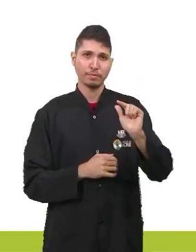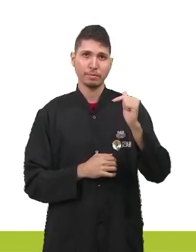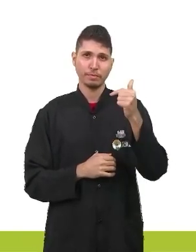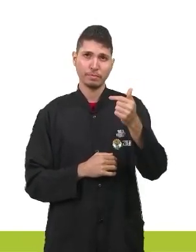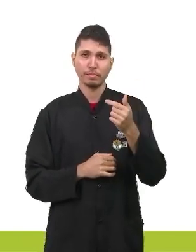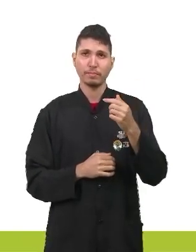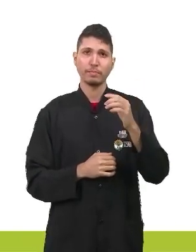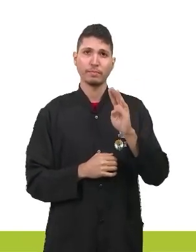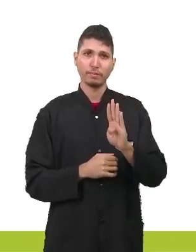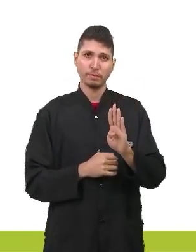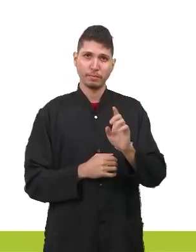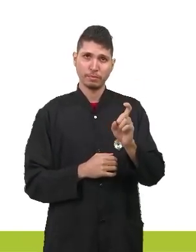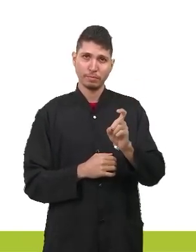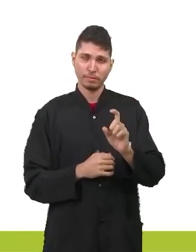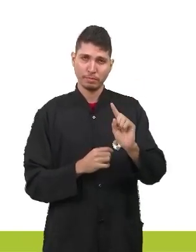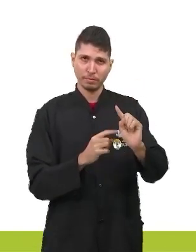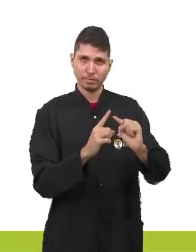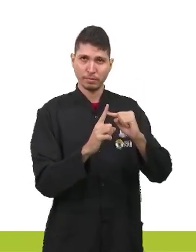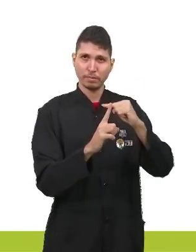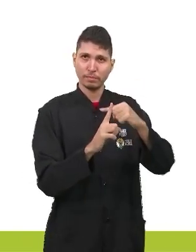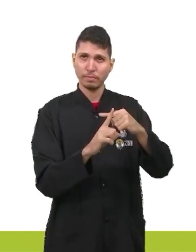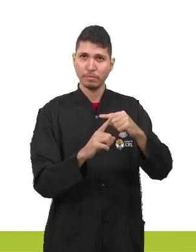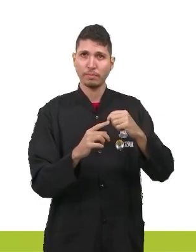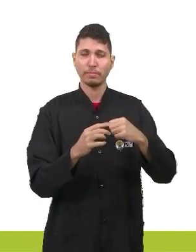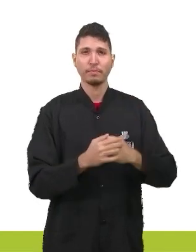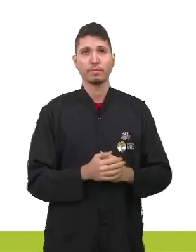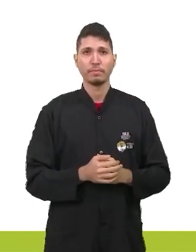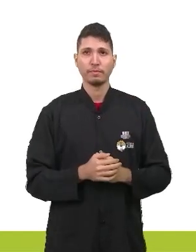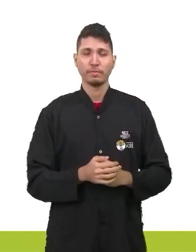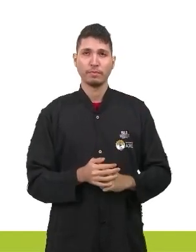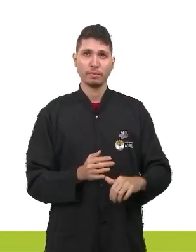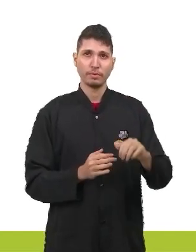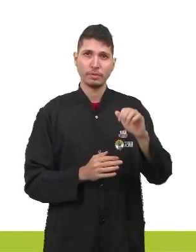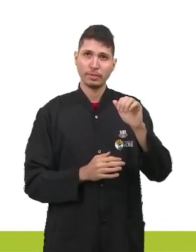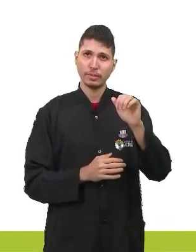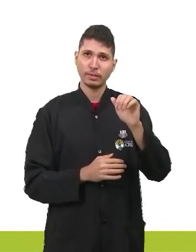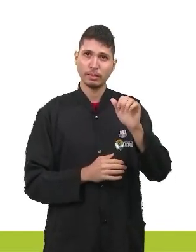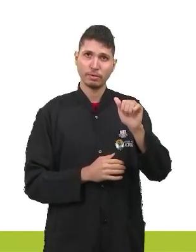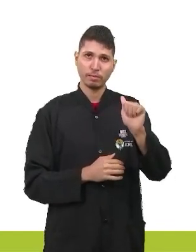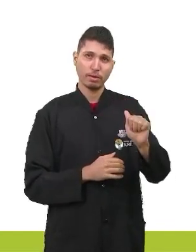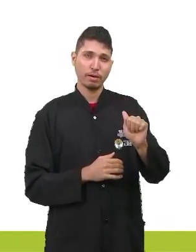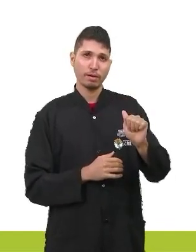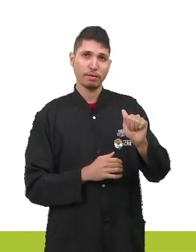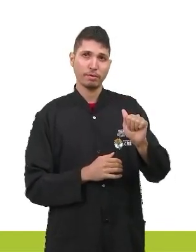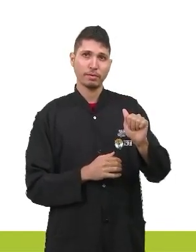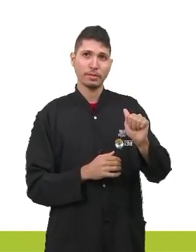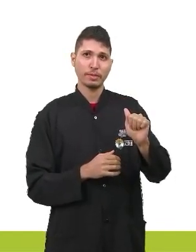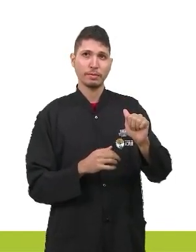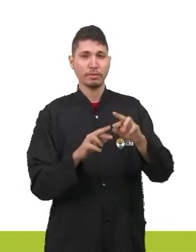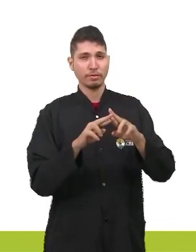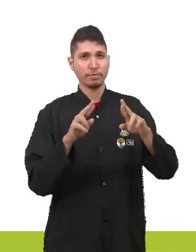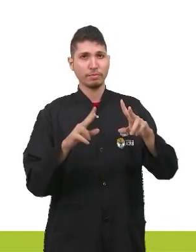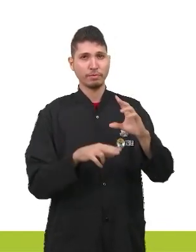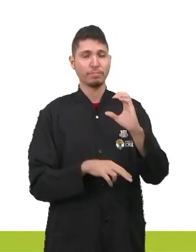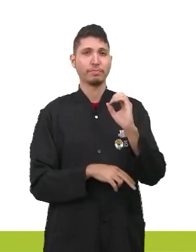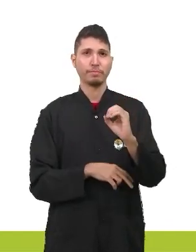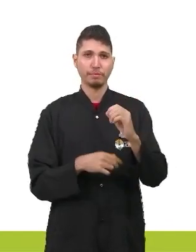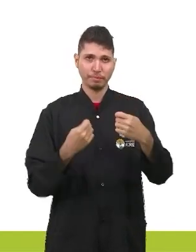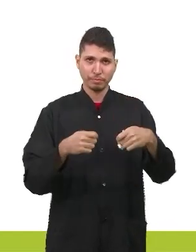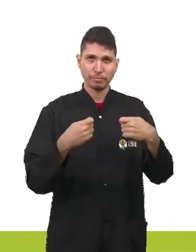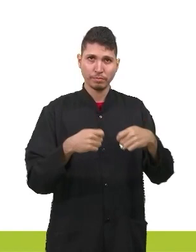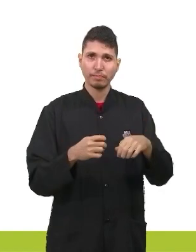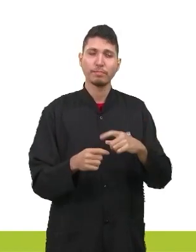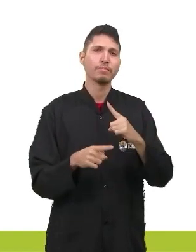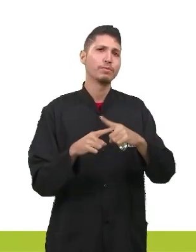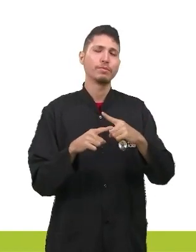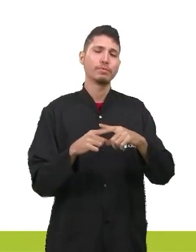bx mais c, onde a, b e c são números reais. E o a tem que ser diferente de zero. Professor, por que o